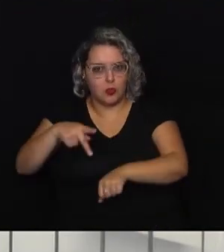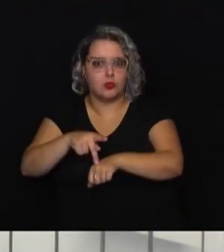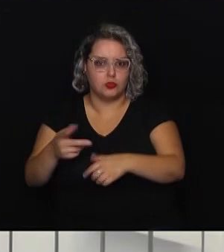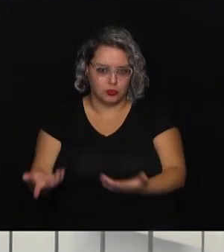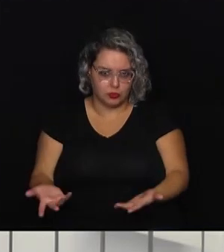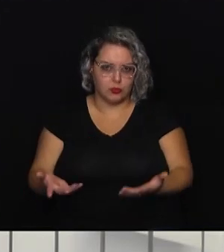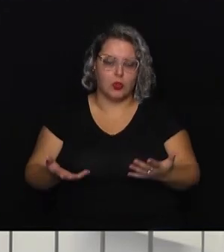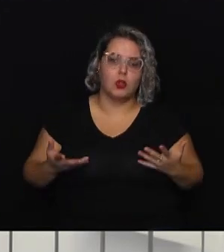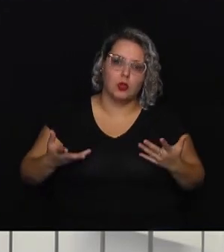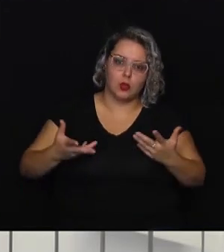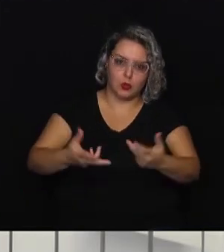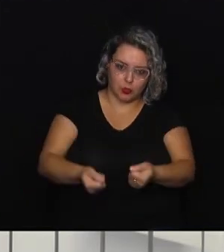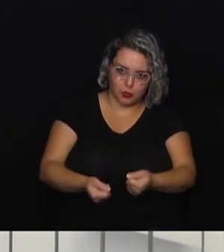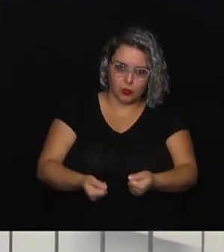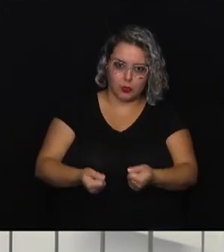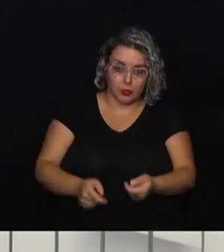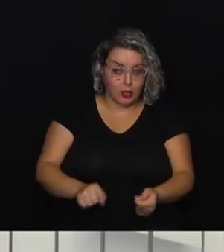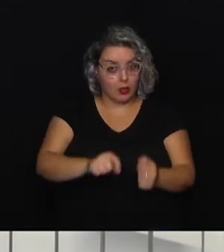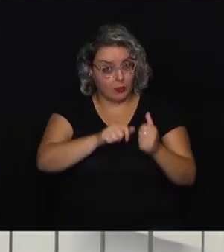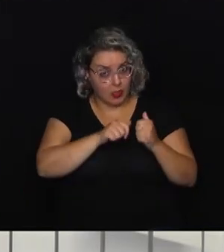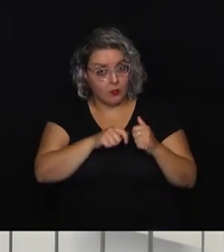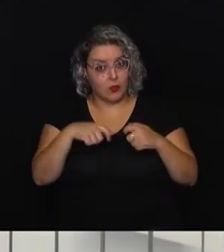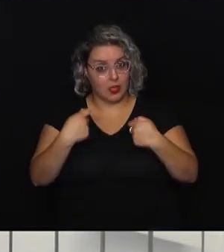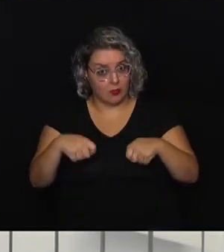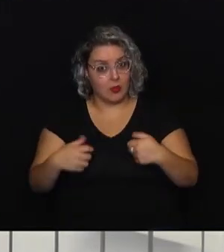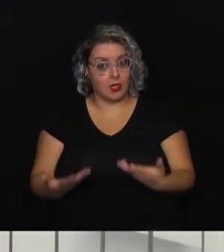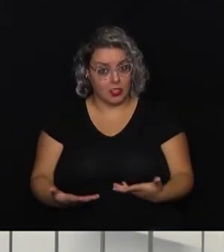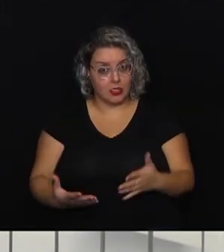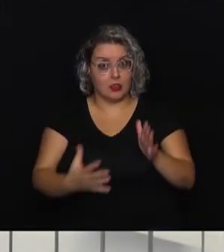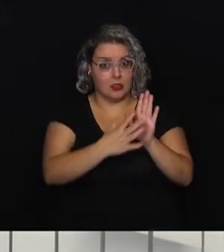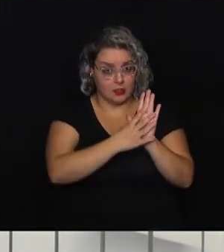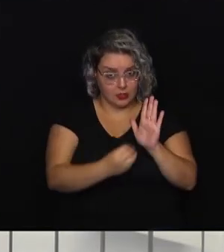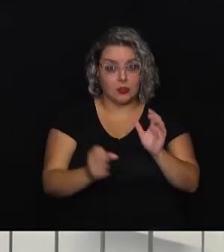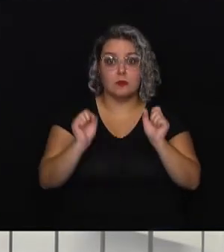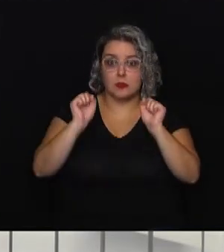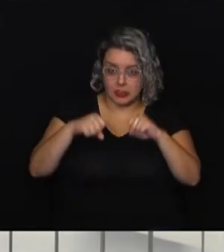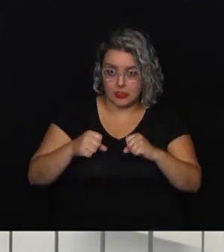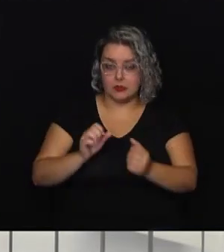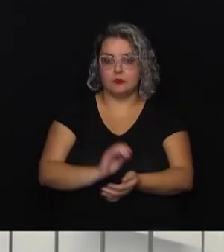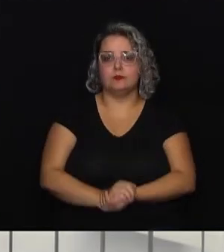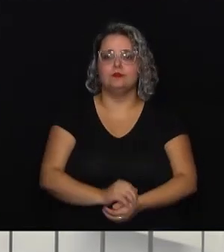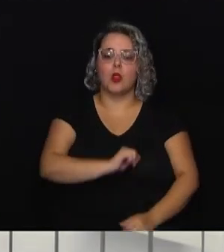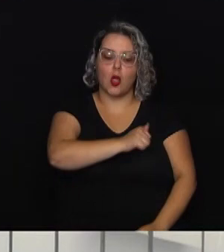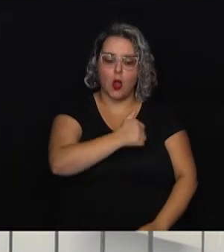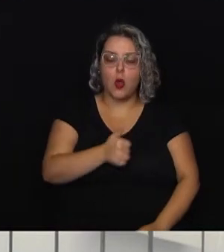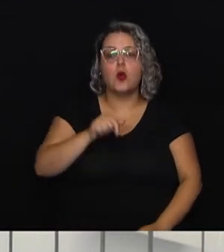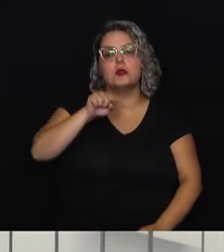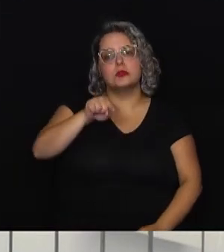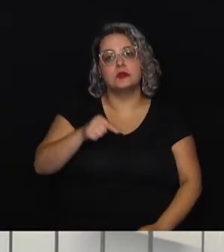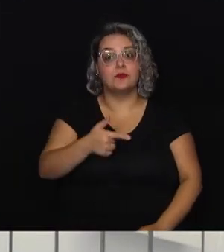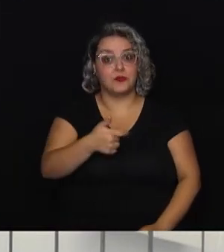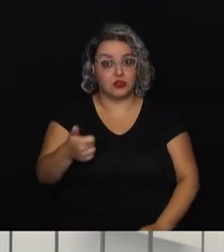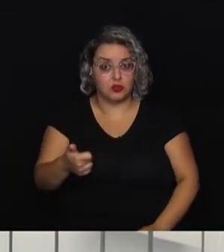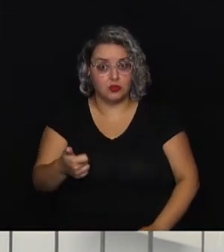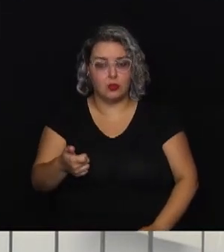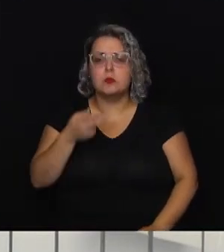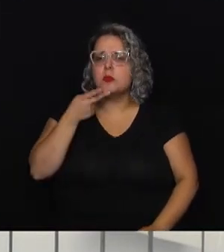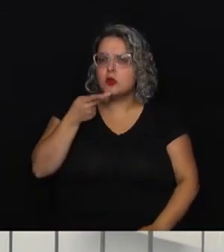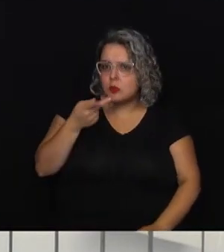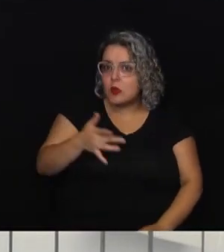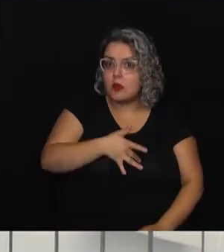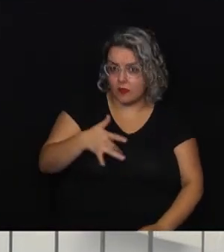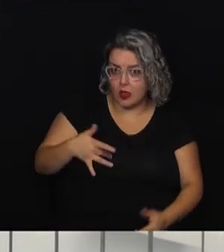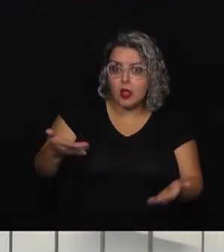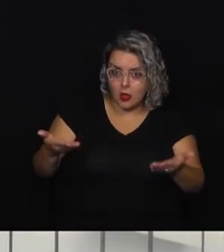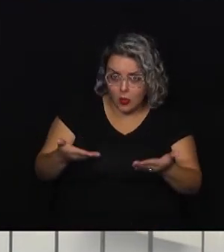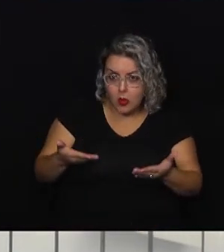e tudo o que é benéfico a gente precisa copiar sim. 11 horas mais 21 minutos, vamos falar sobre saúde